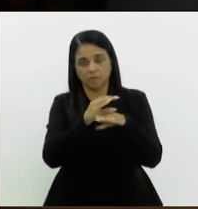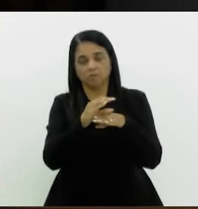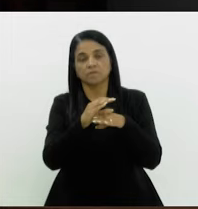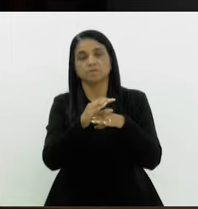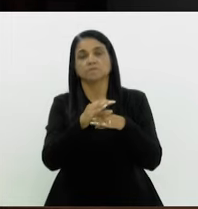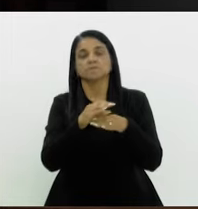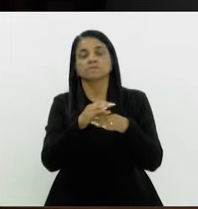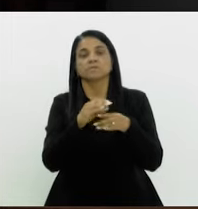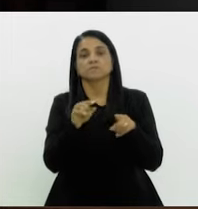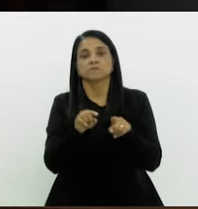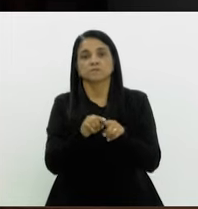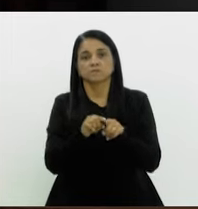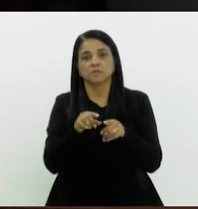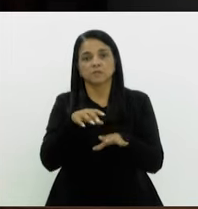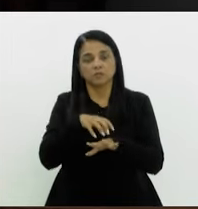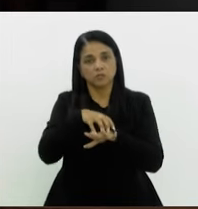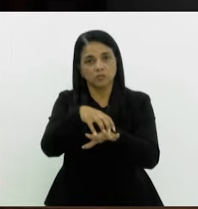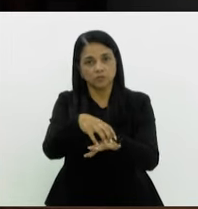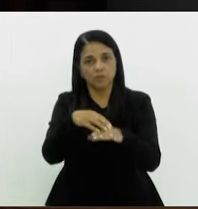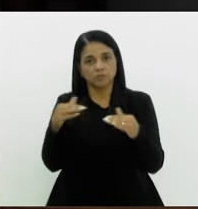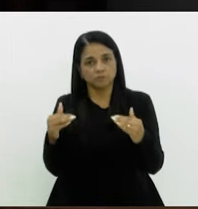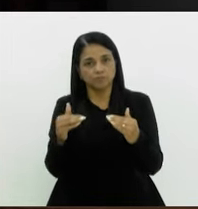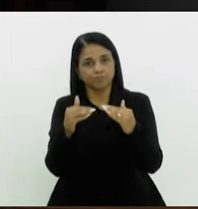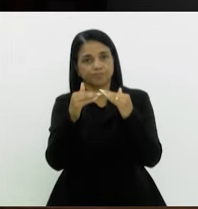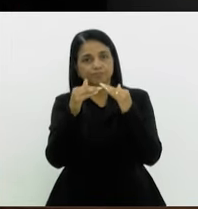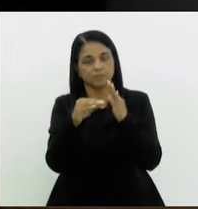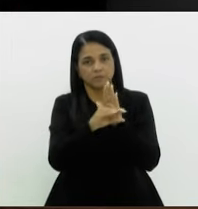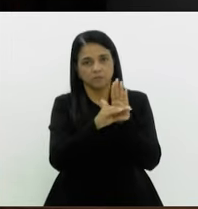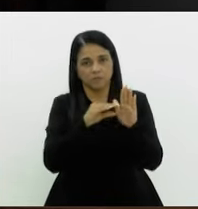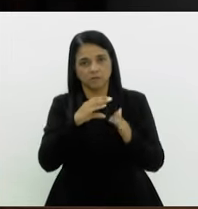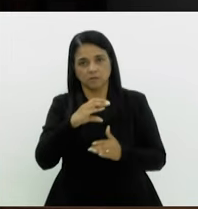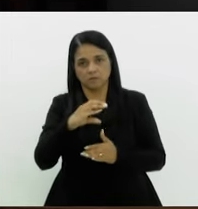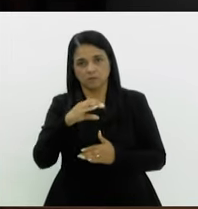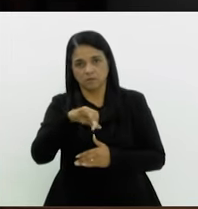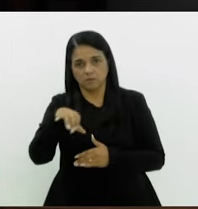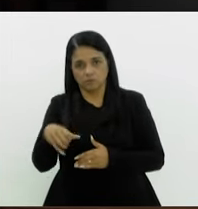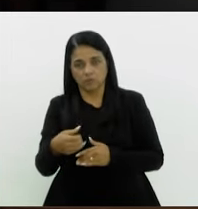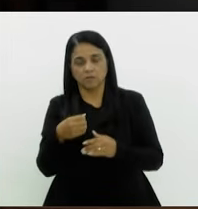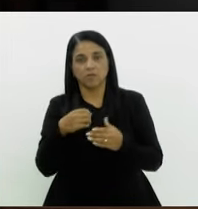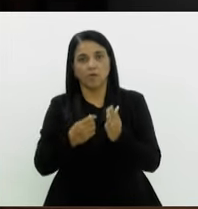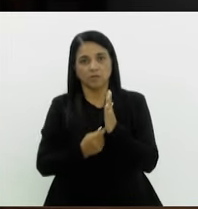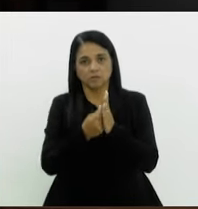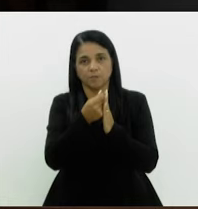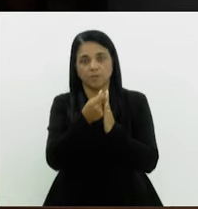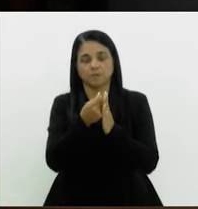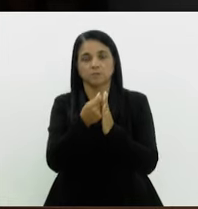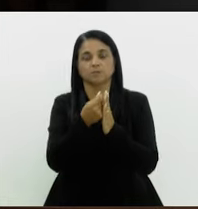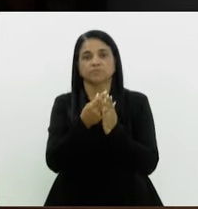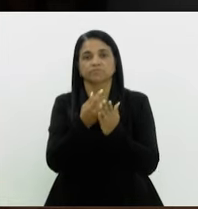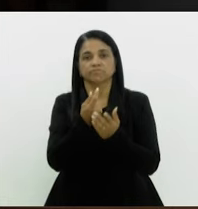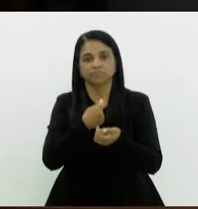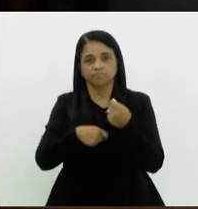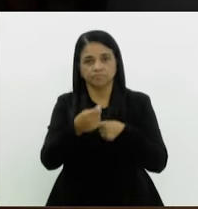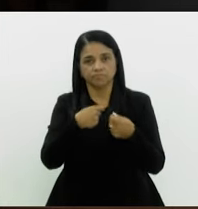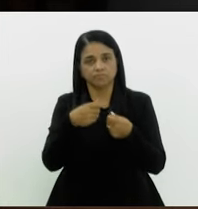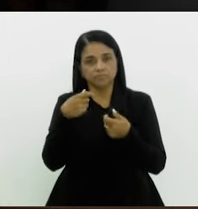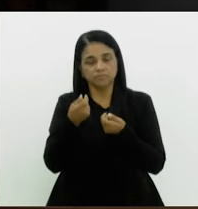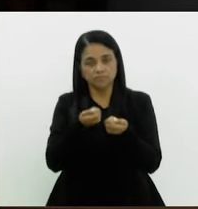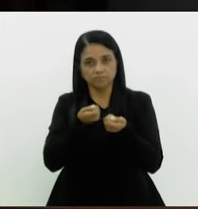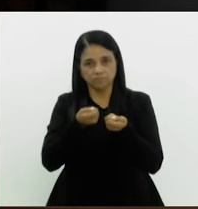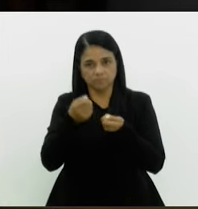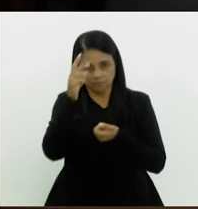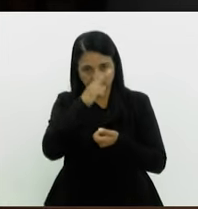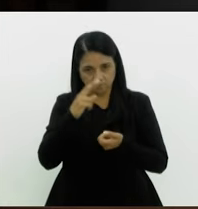emendas, de Transporte favorável com as emendas da CCJ, de Orçamento, Finanças, Fiscalização Financeira e